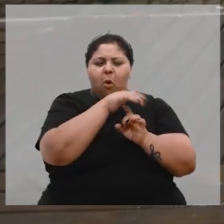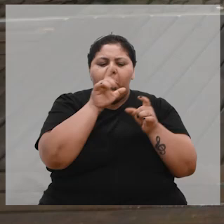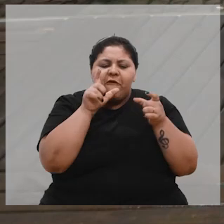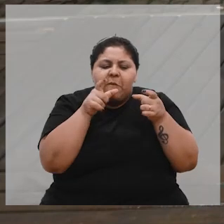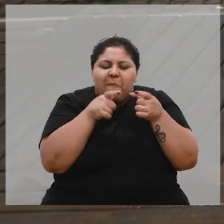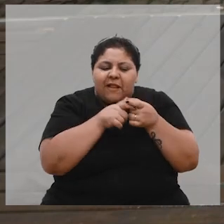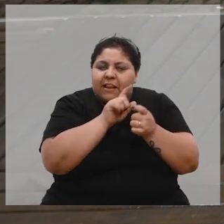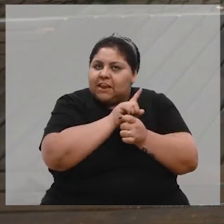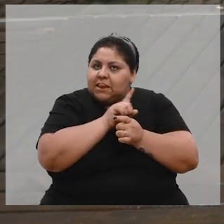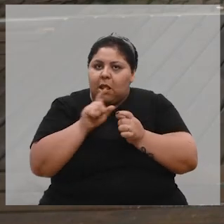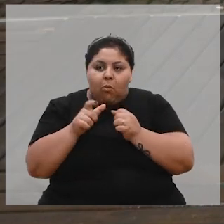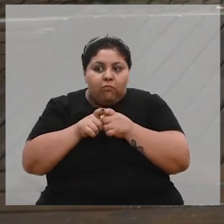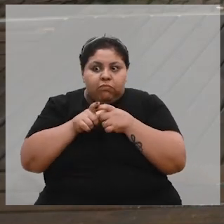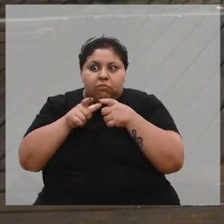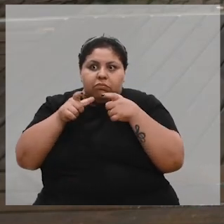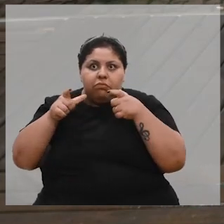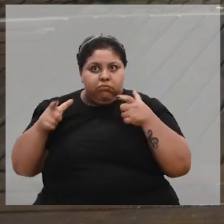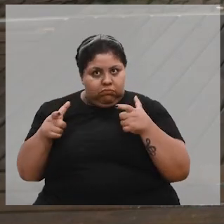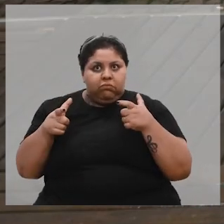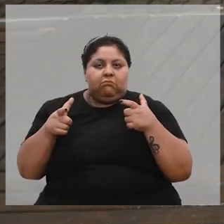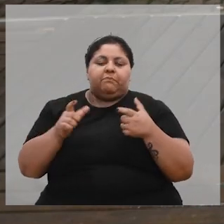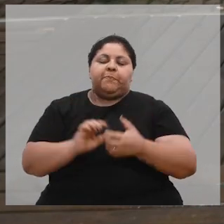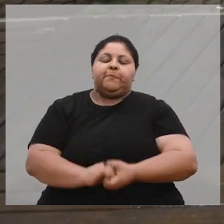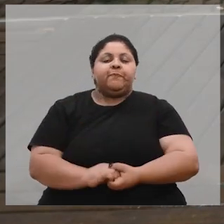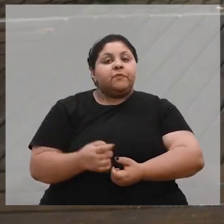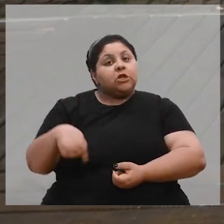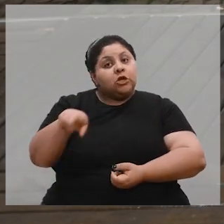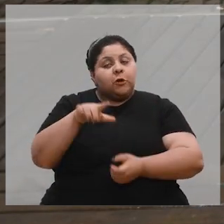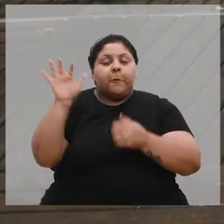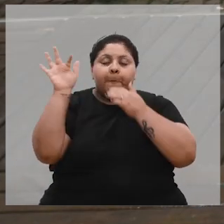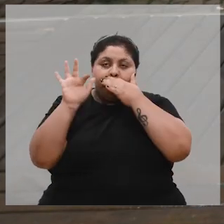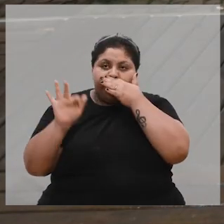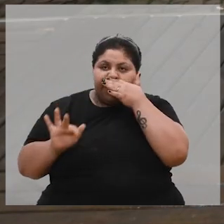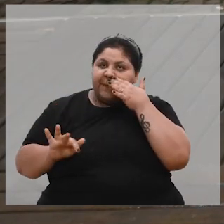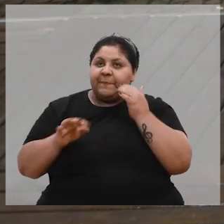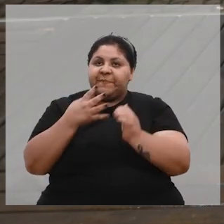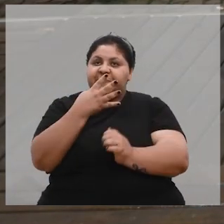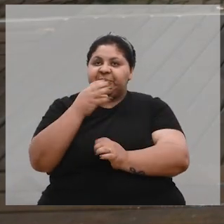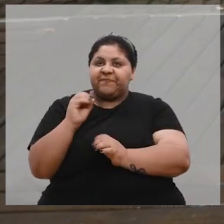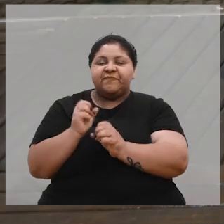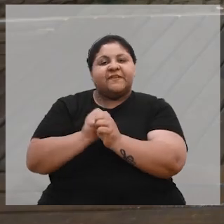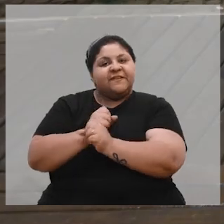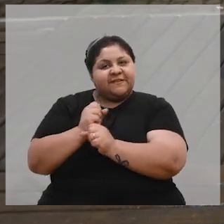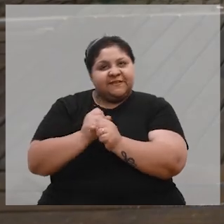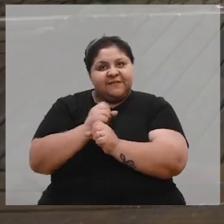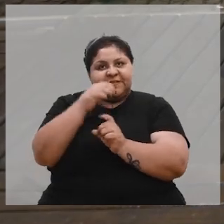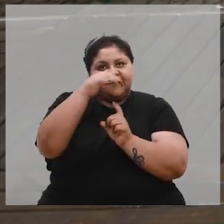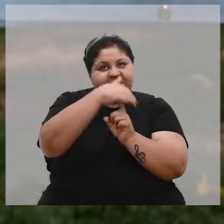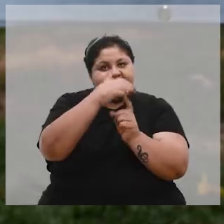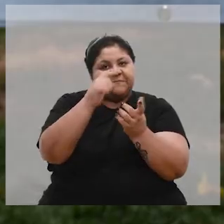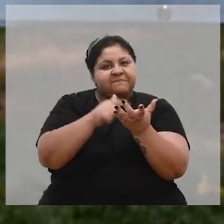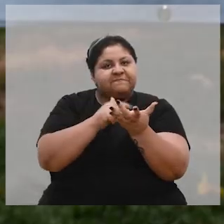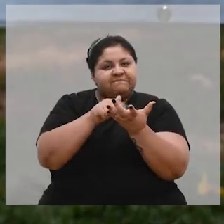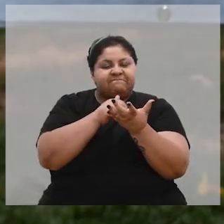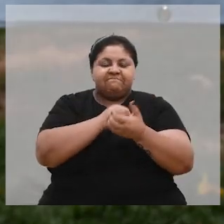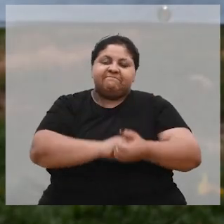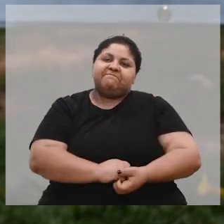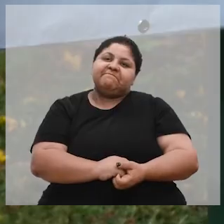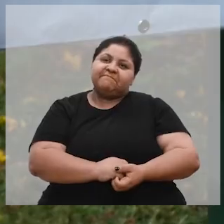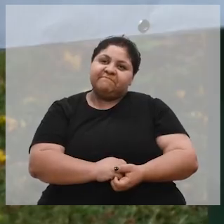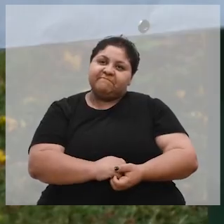feira pequenininha, ela é uma feira grande, né? E nós estamos muito felizes com esses 40 anos de Feira do